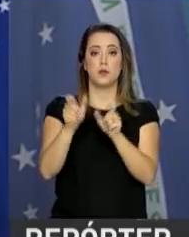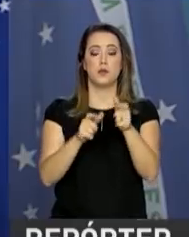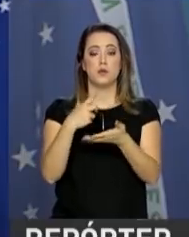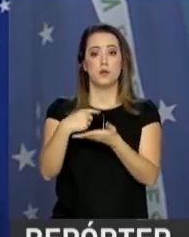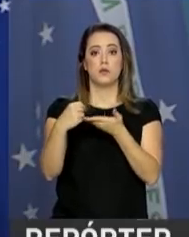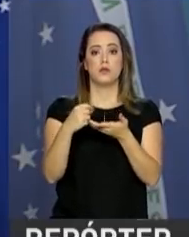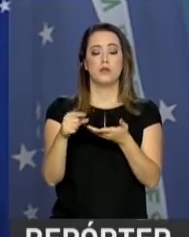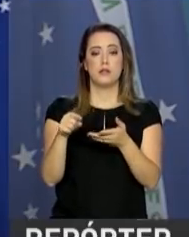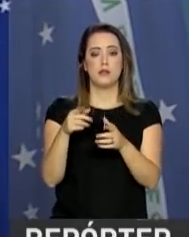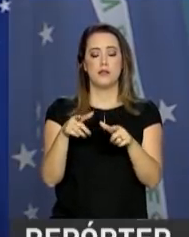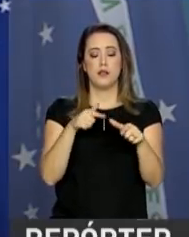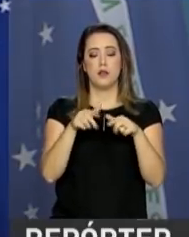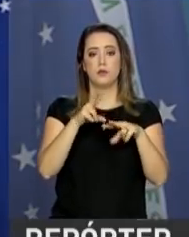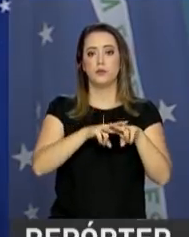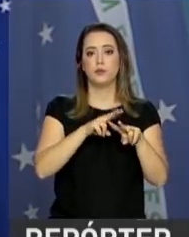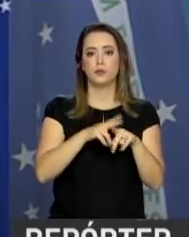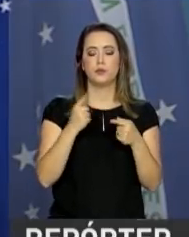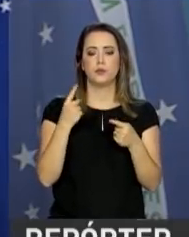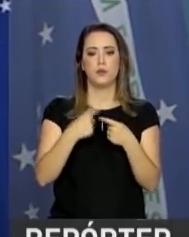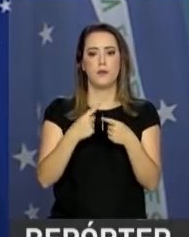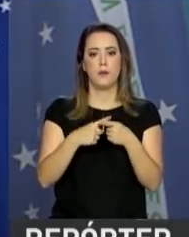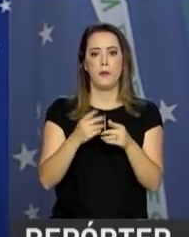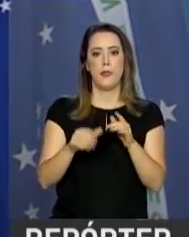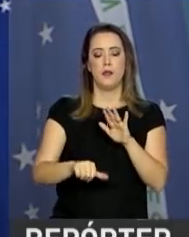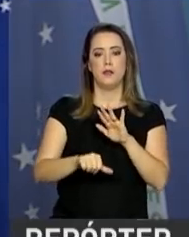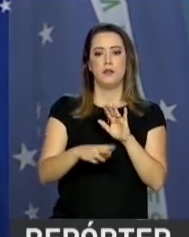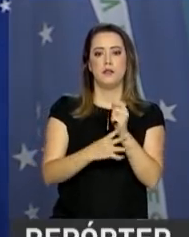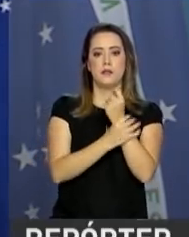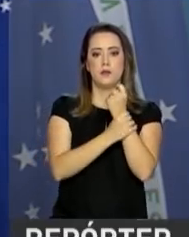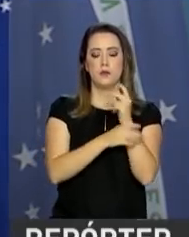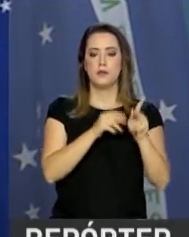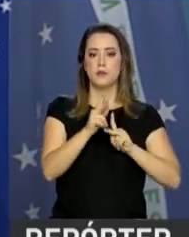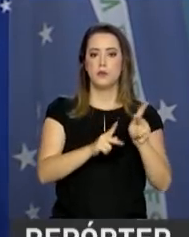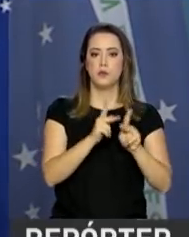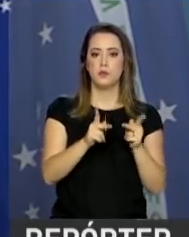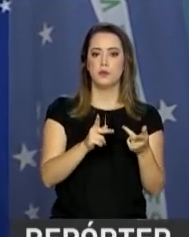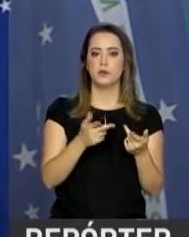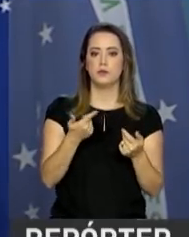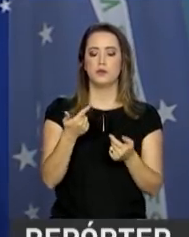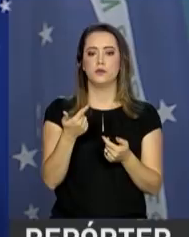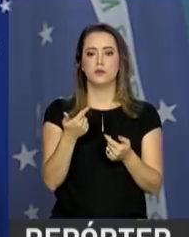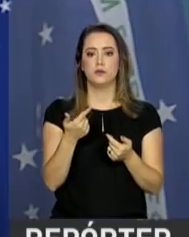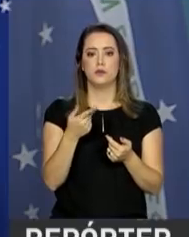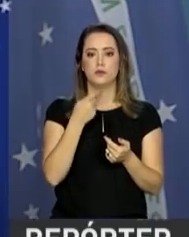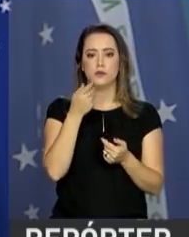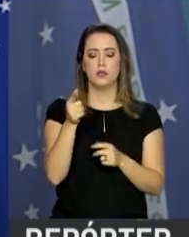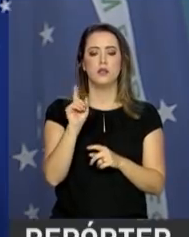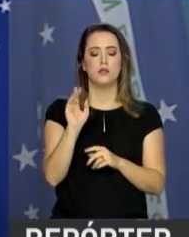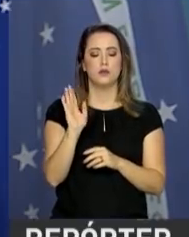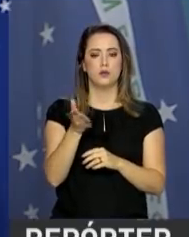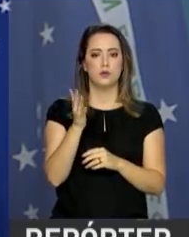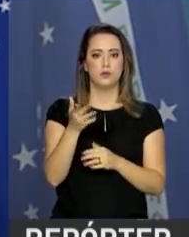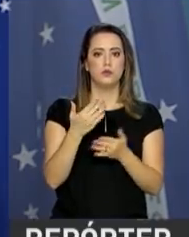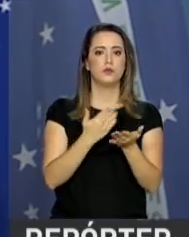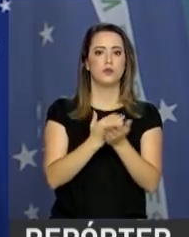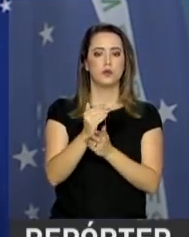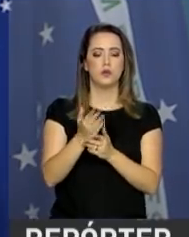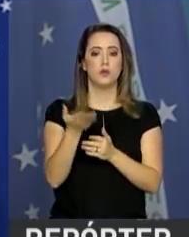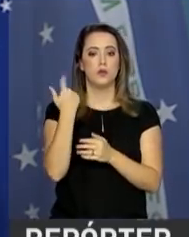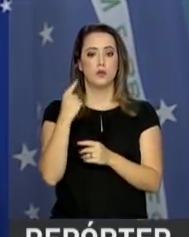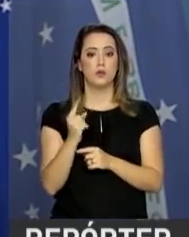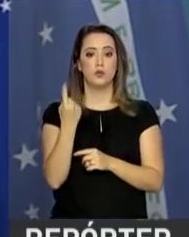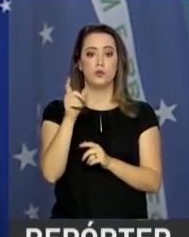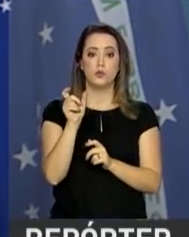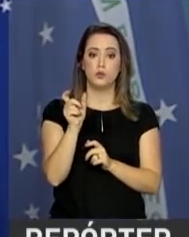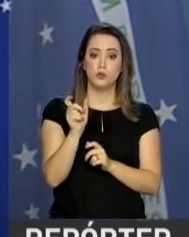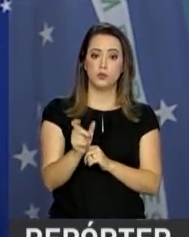faceta do fenômeno social da segurança pública de um lado repetitivo e reiterando o que disse ao início da minha fala se de um